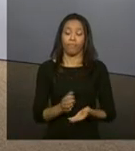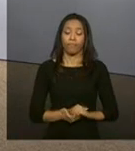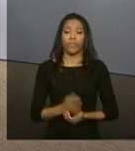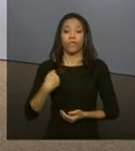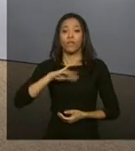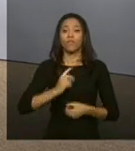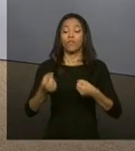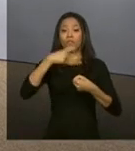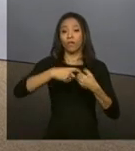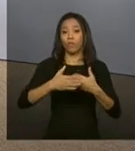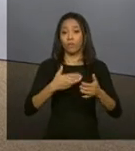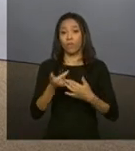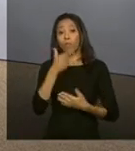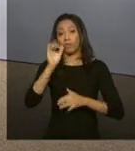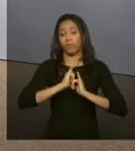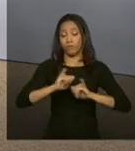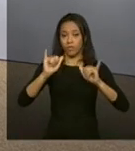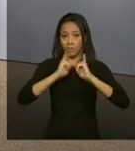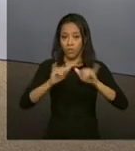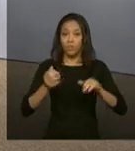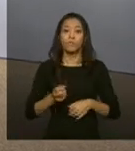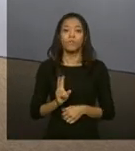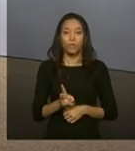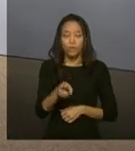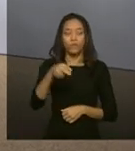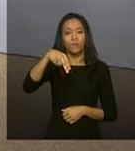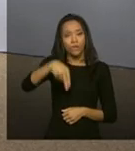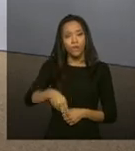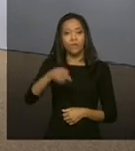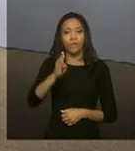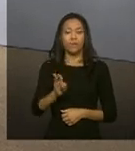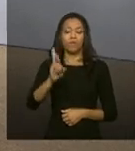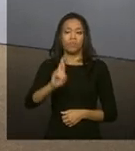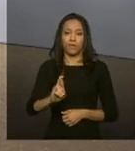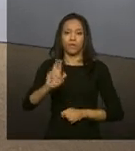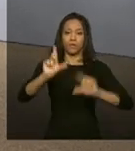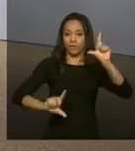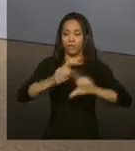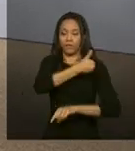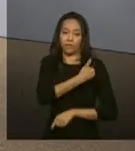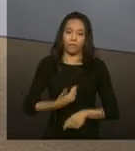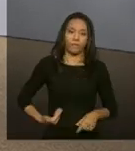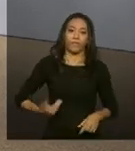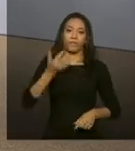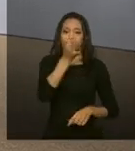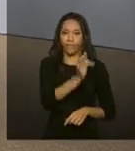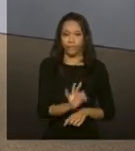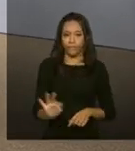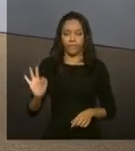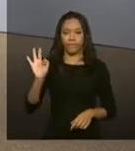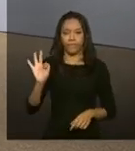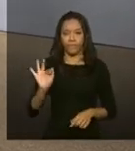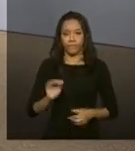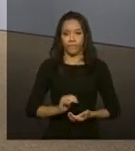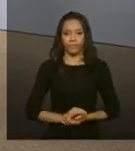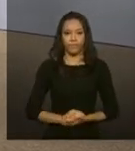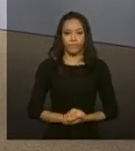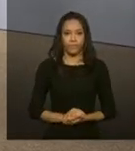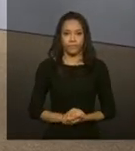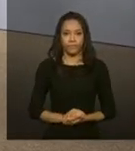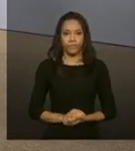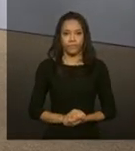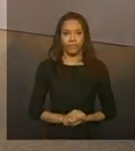E nós podemos voltar a qualquer momento com outras informações. Continue com a gente aqui na NBR, a TV do Governo Federal.